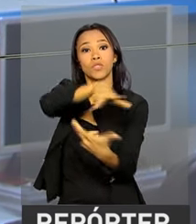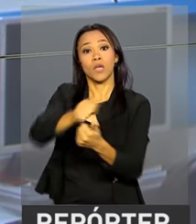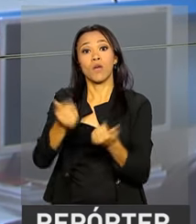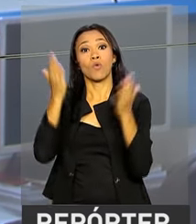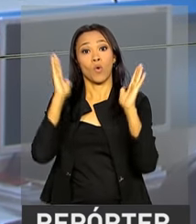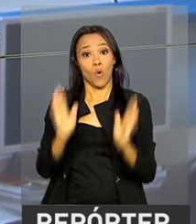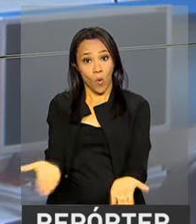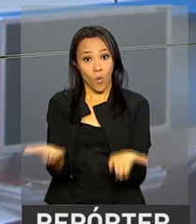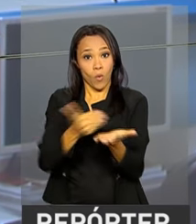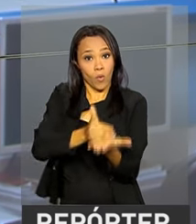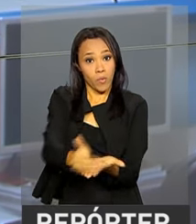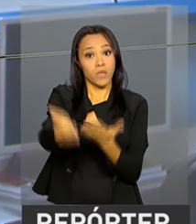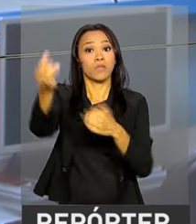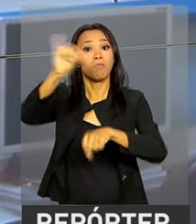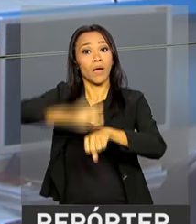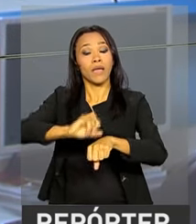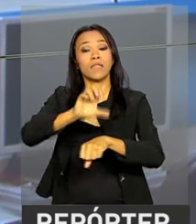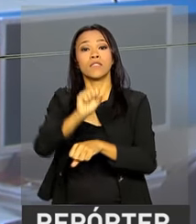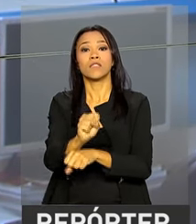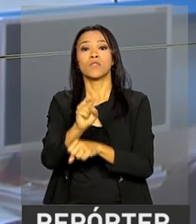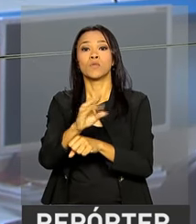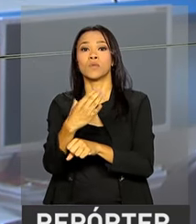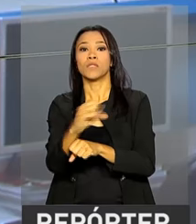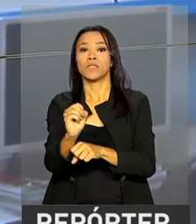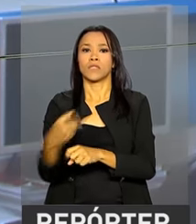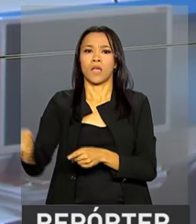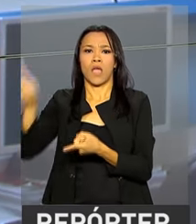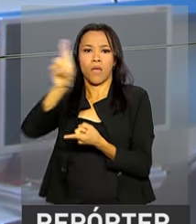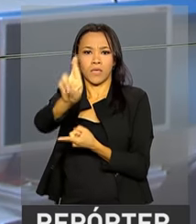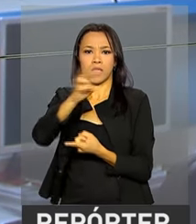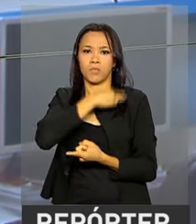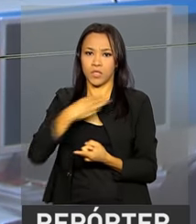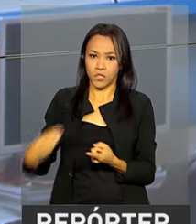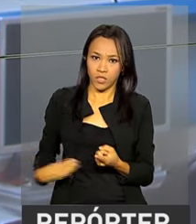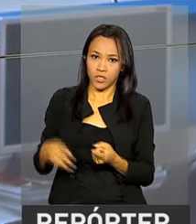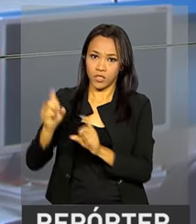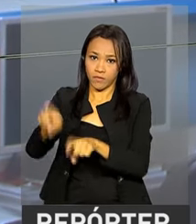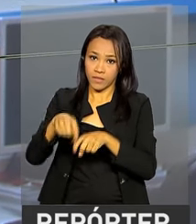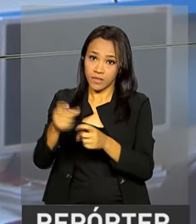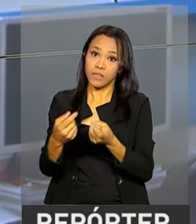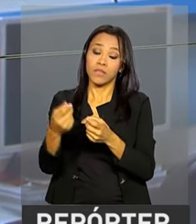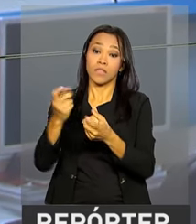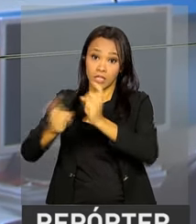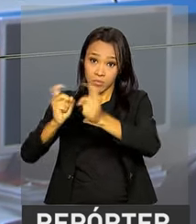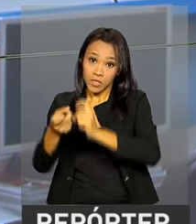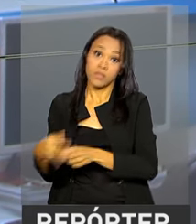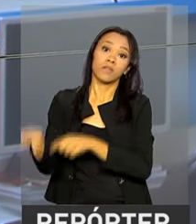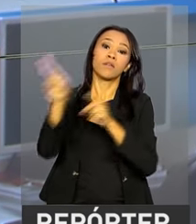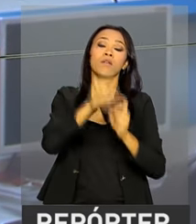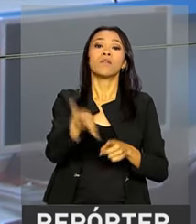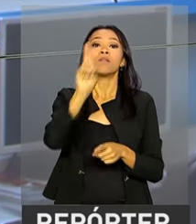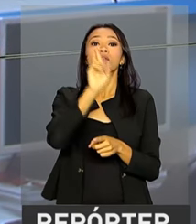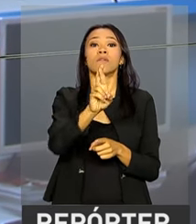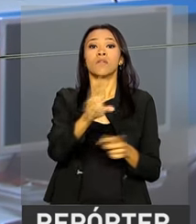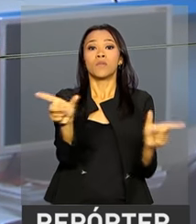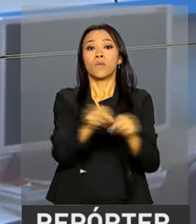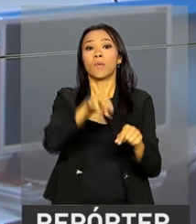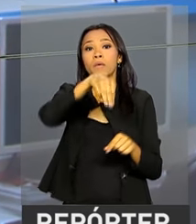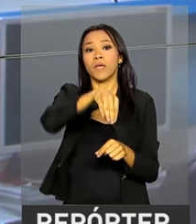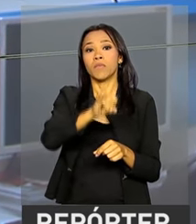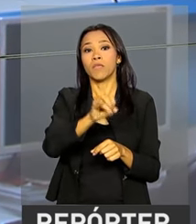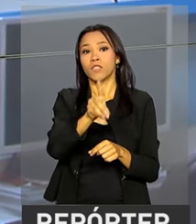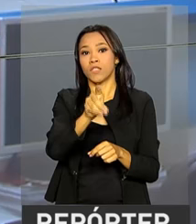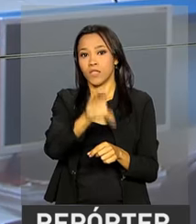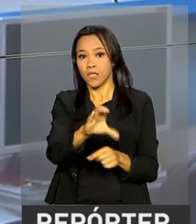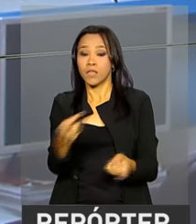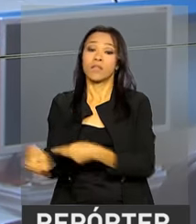Suíça o Brasil está representado pelos ministros Henrique Meirelles da fazenda e Marcos Pereira da indústria comércio exterior e serviços